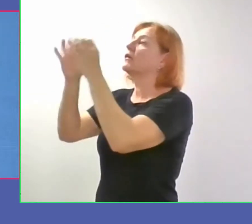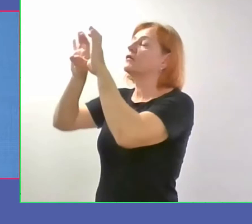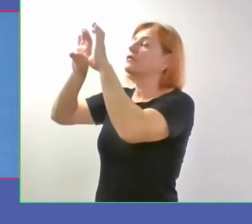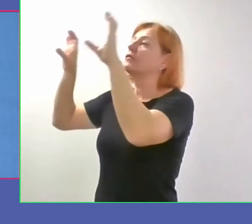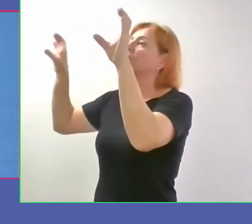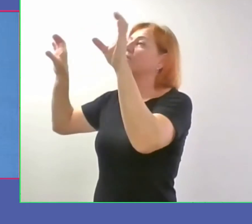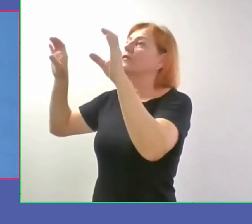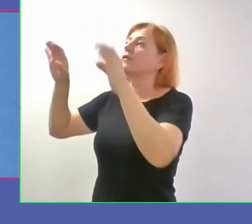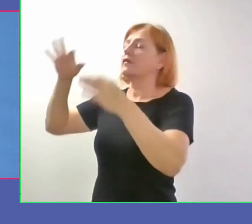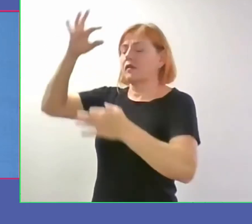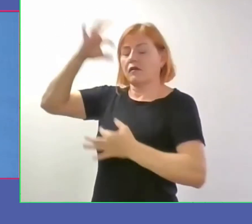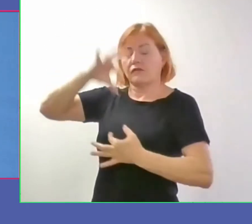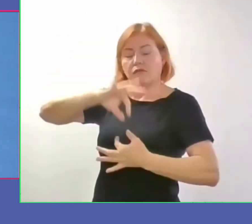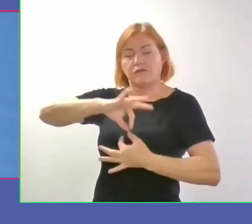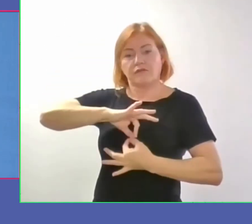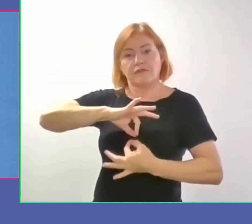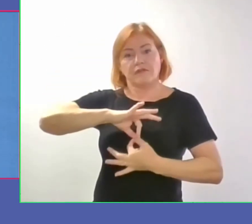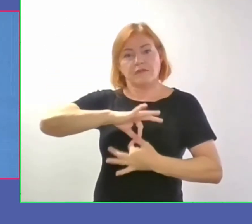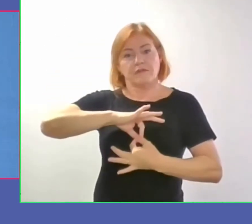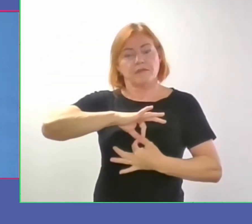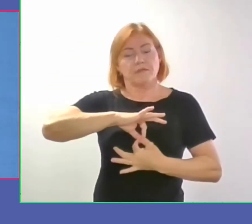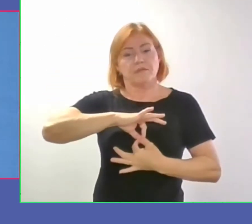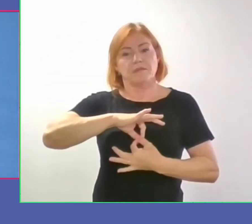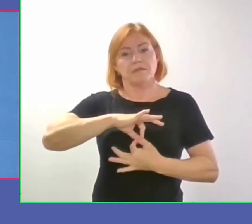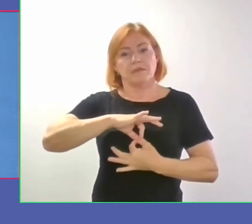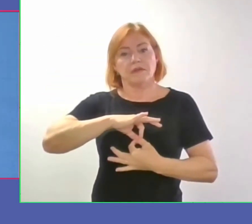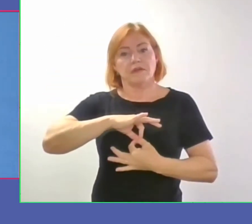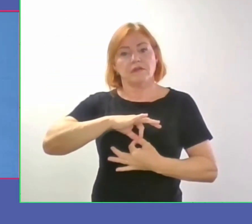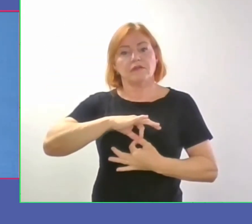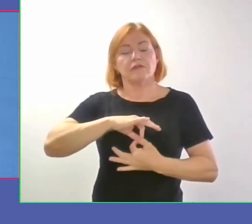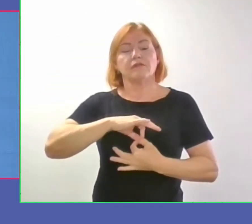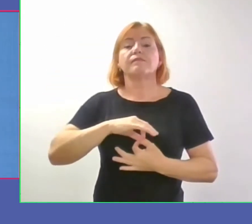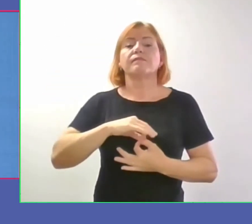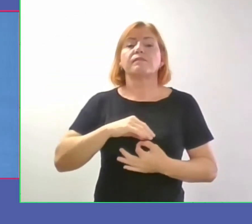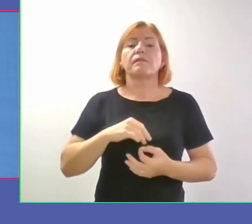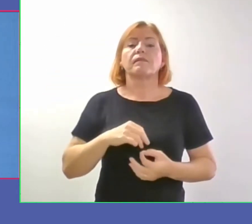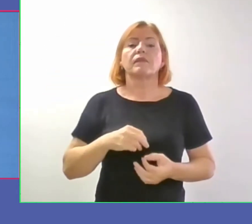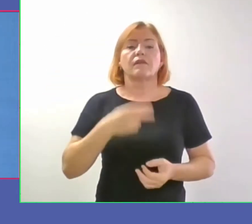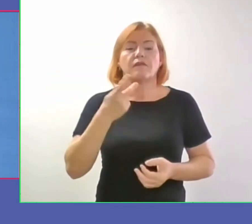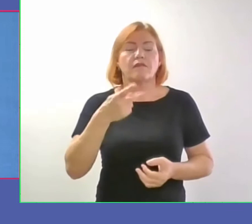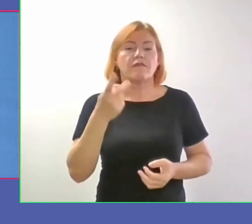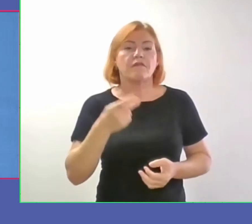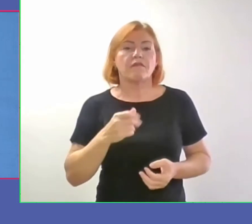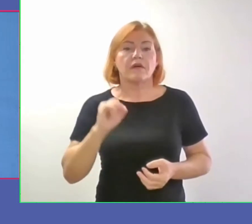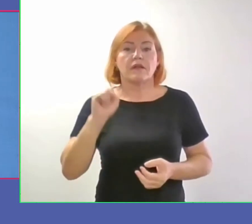em Isaías 57. Eu vou ler, vai.